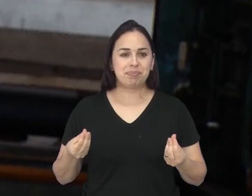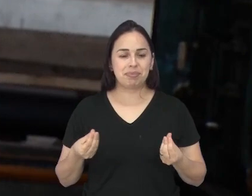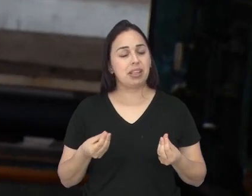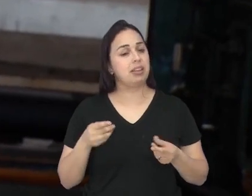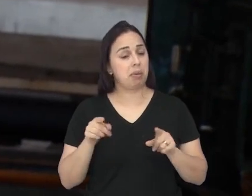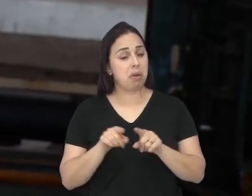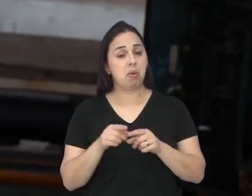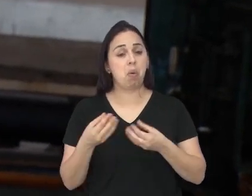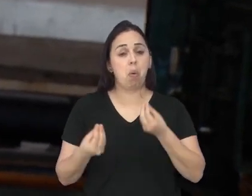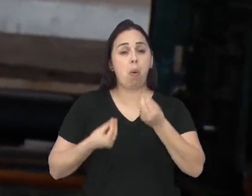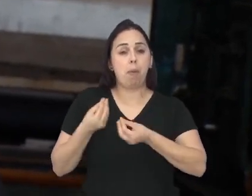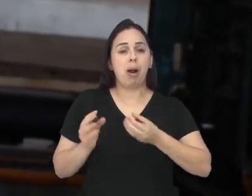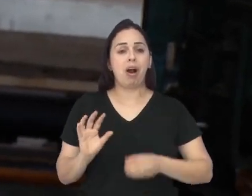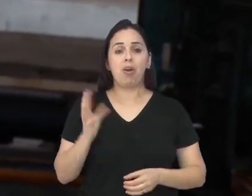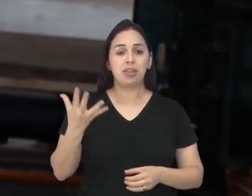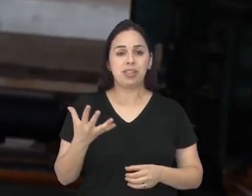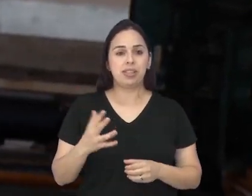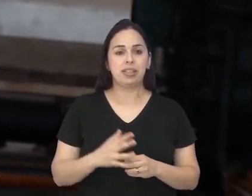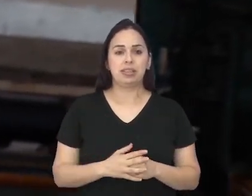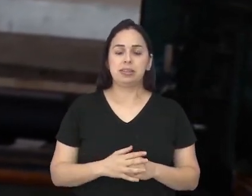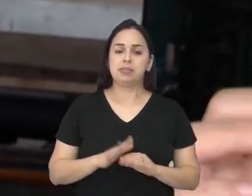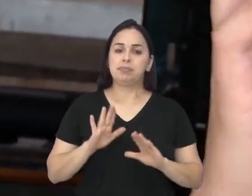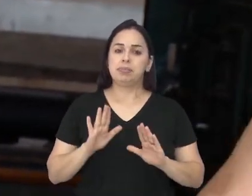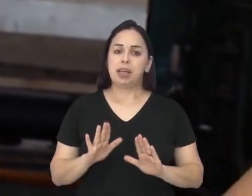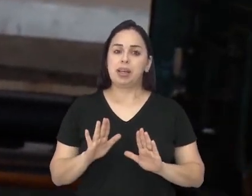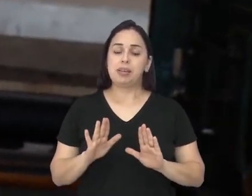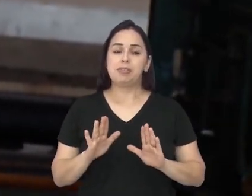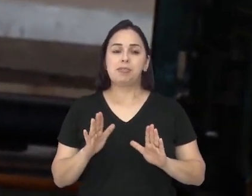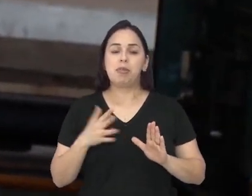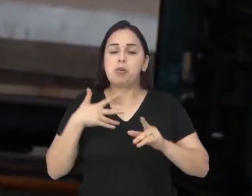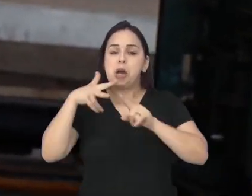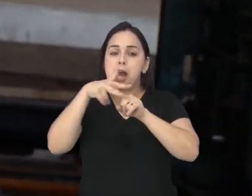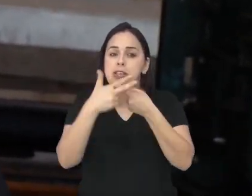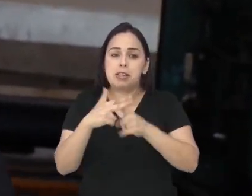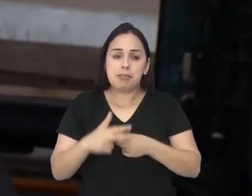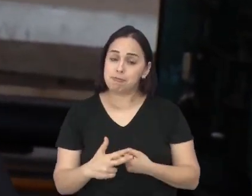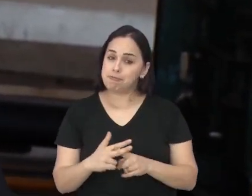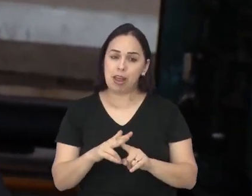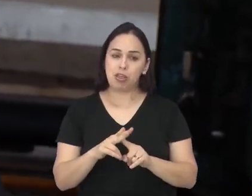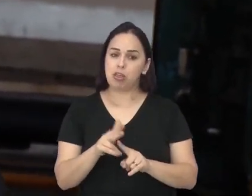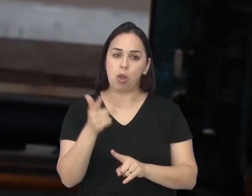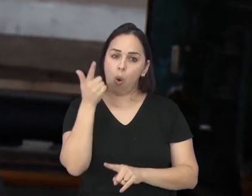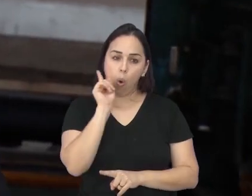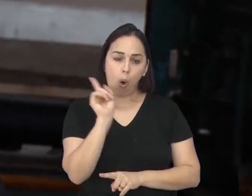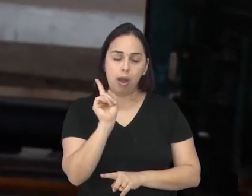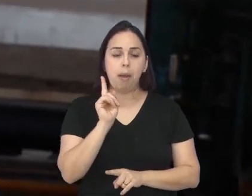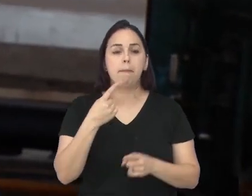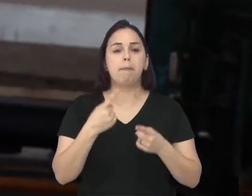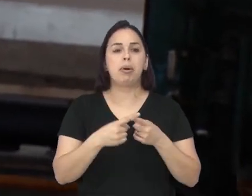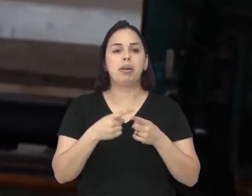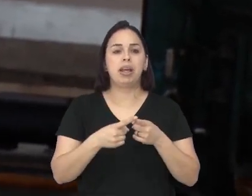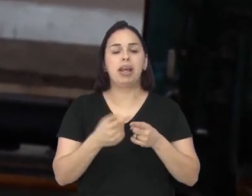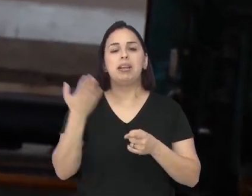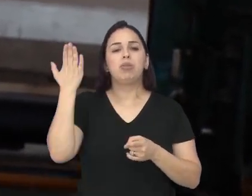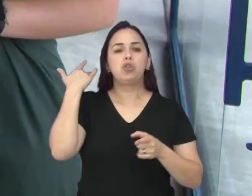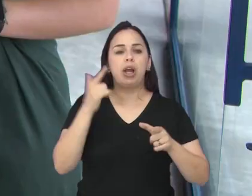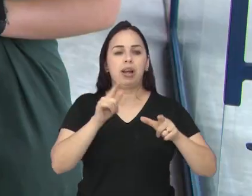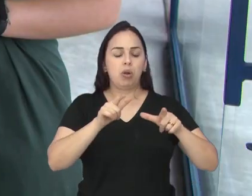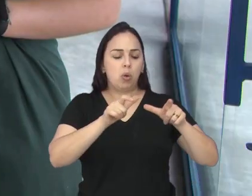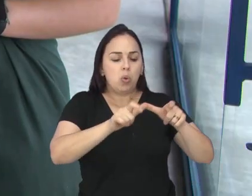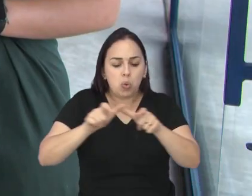como foi. Eu não diria muito a restauro, porque infelizmente a gente não tinha as plantas, as